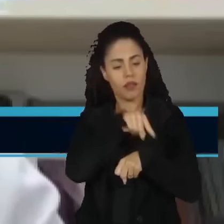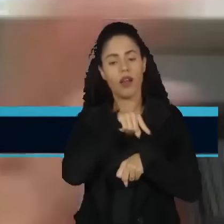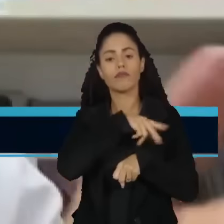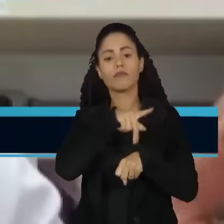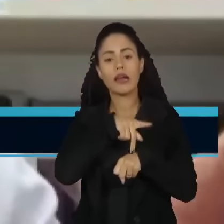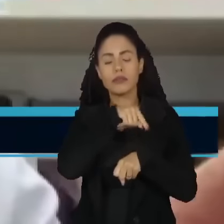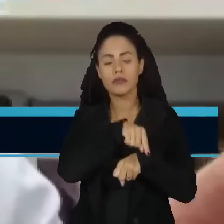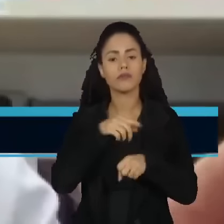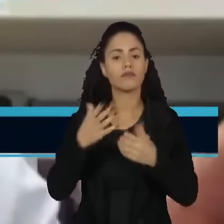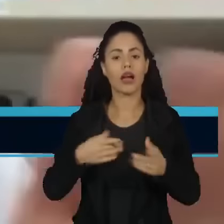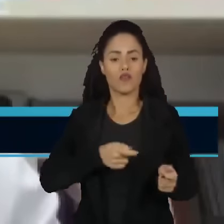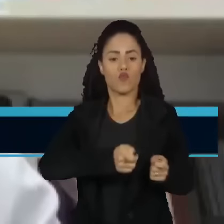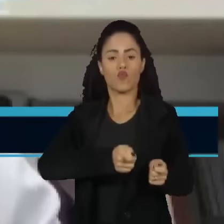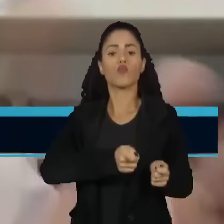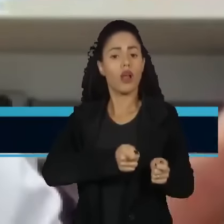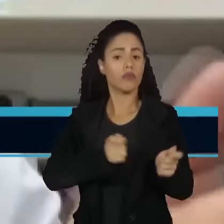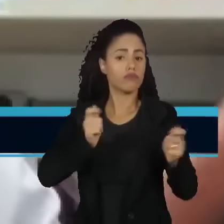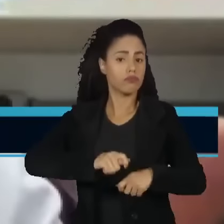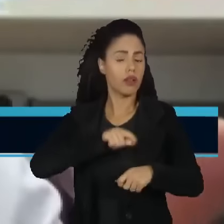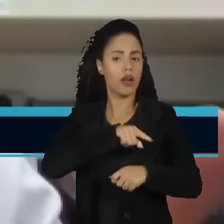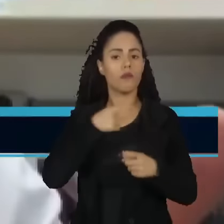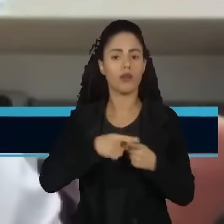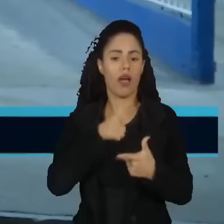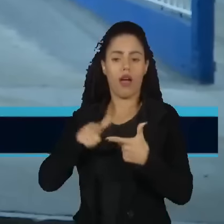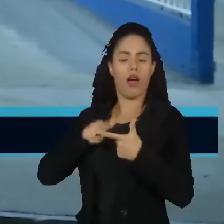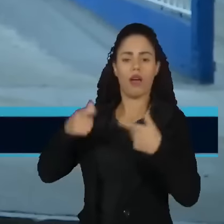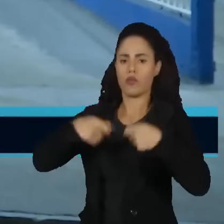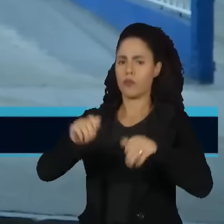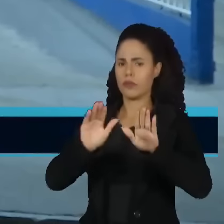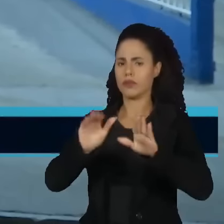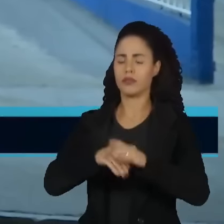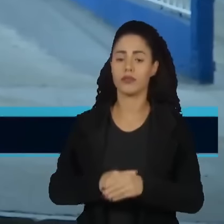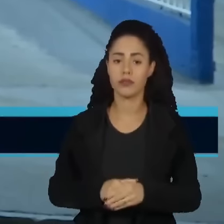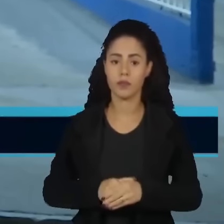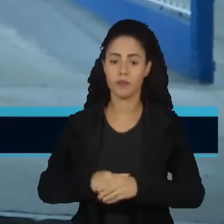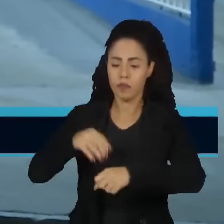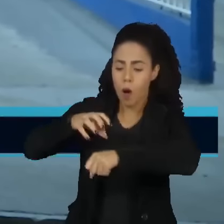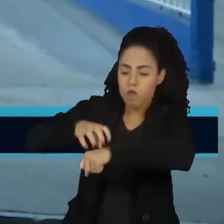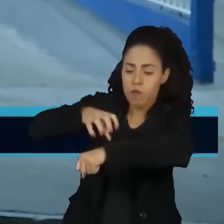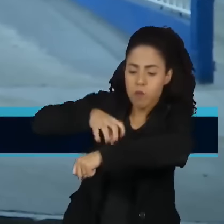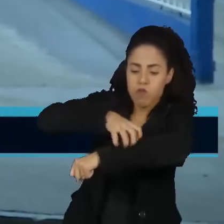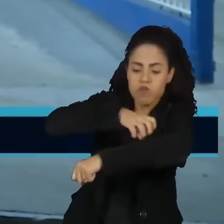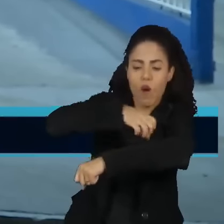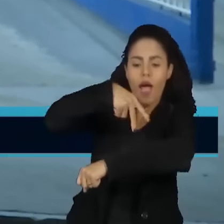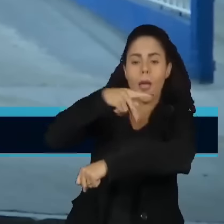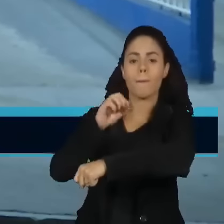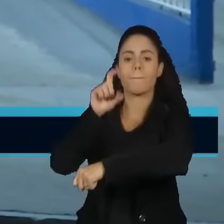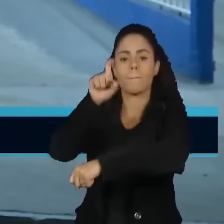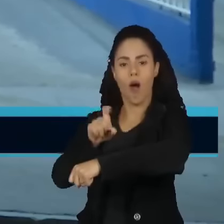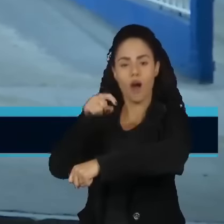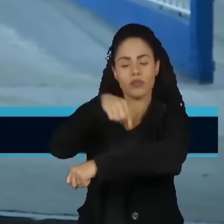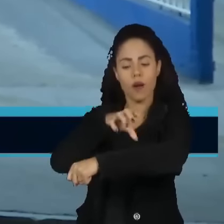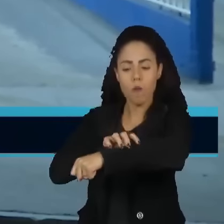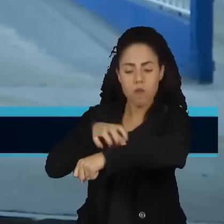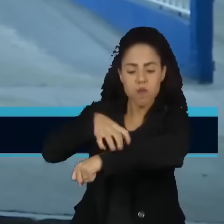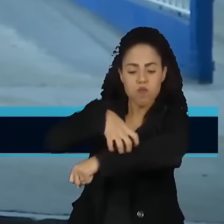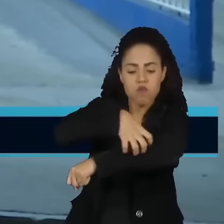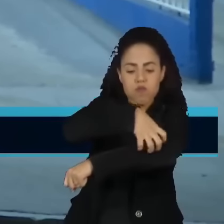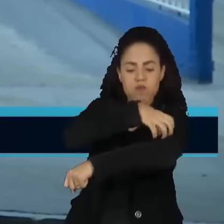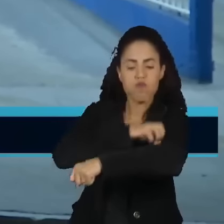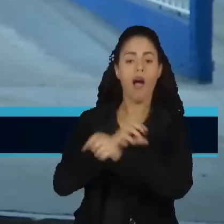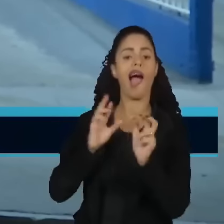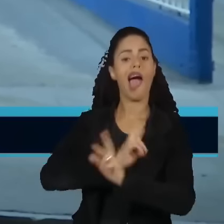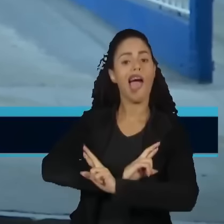local na Suécia tá controlado não há problema nenhum a mipox que era conhecida como varíola do macaco é